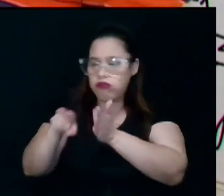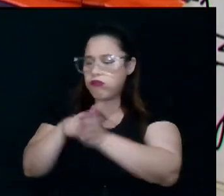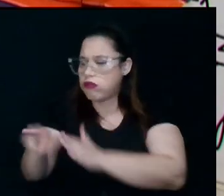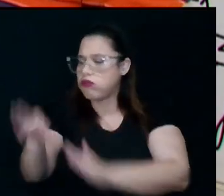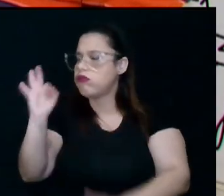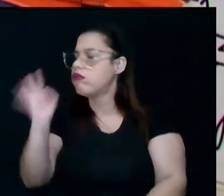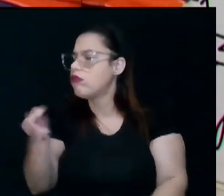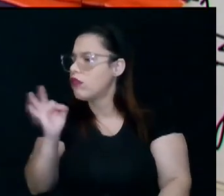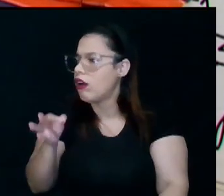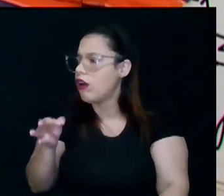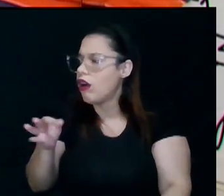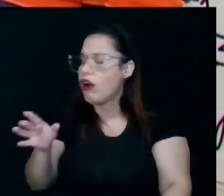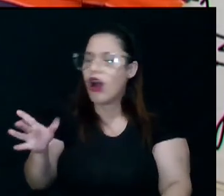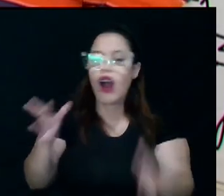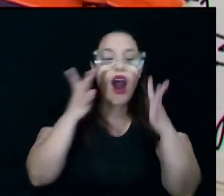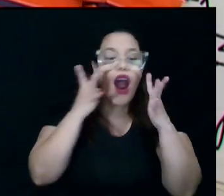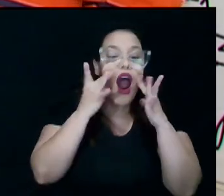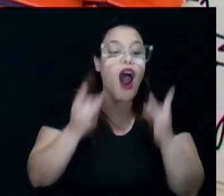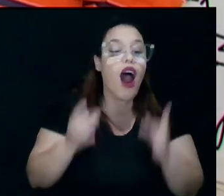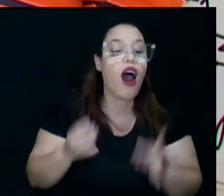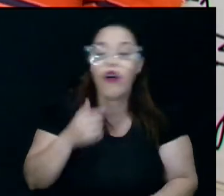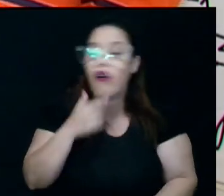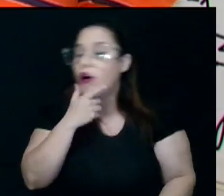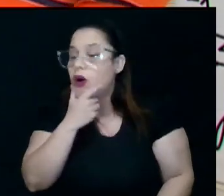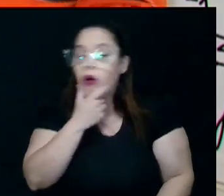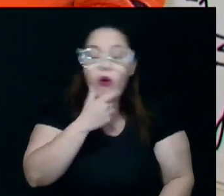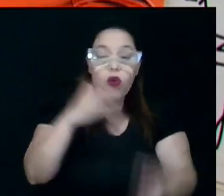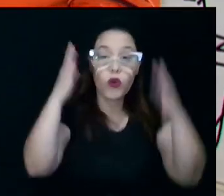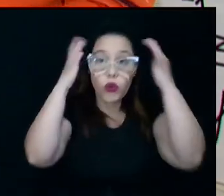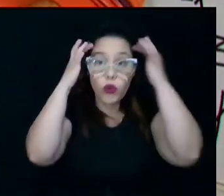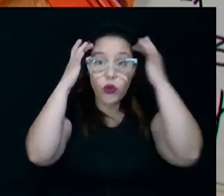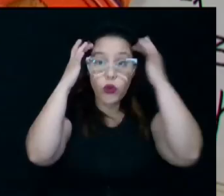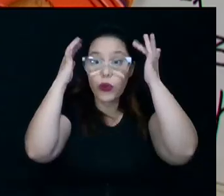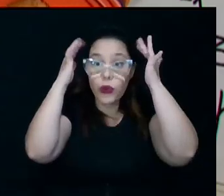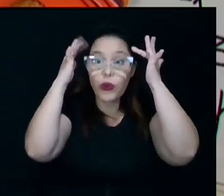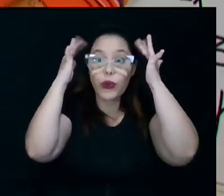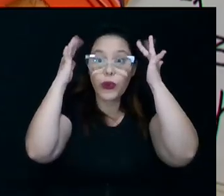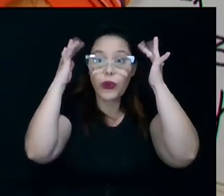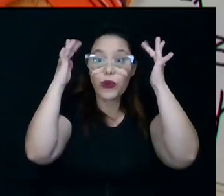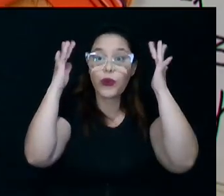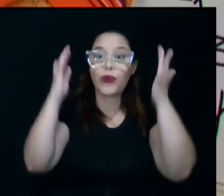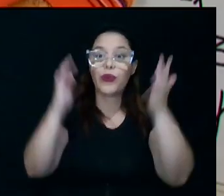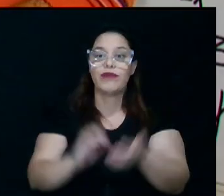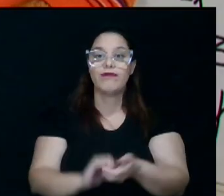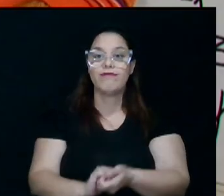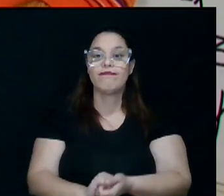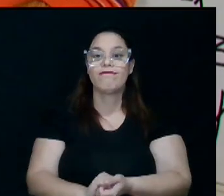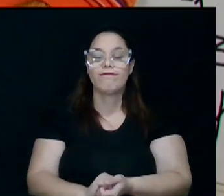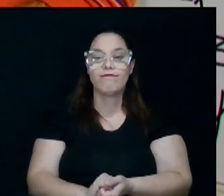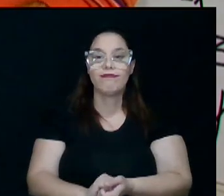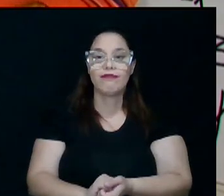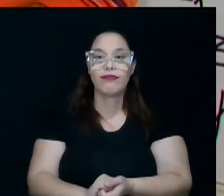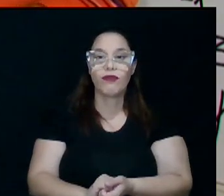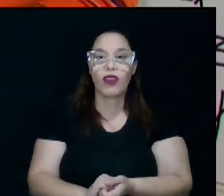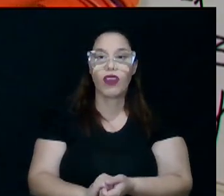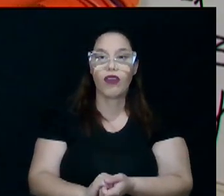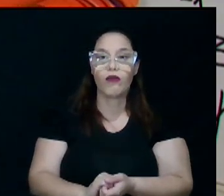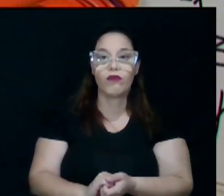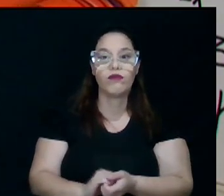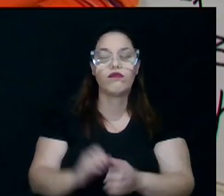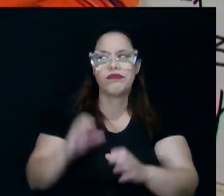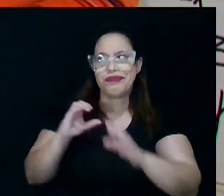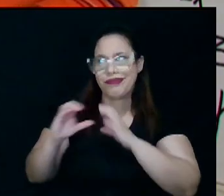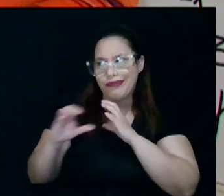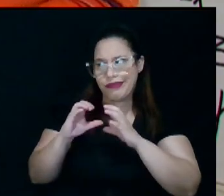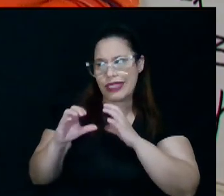despertem essa criatividade. Pois é, porque a gente está conversando, né, pessoal, com um professor de uma das matérias mais